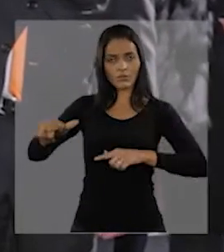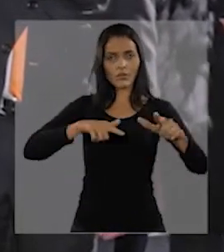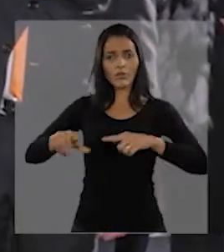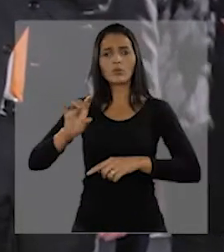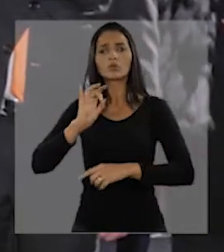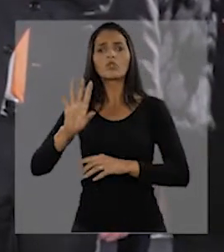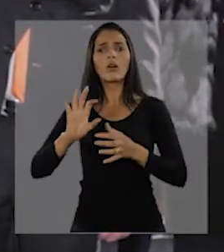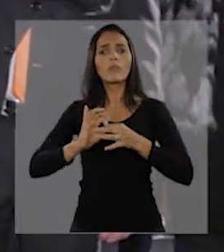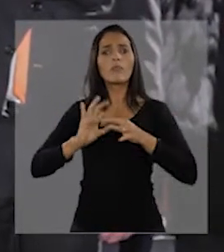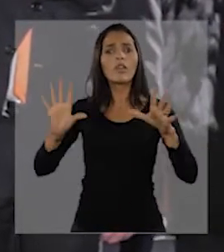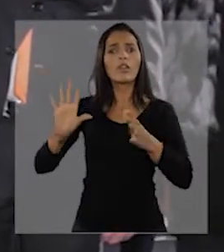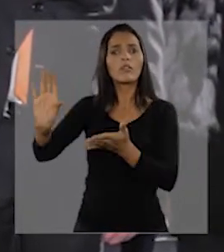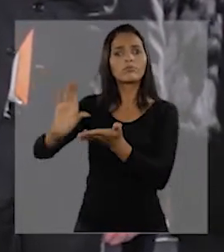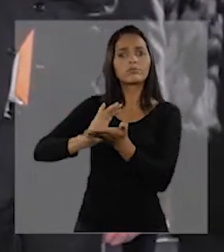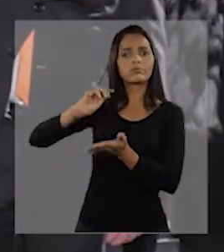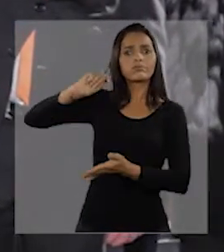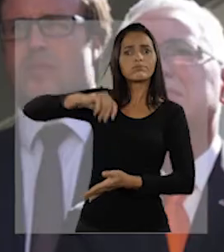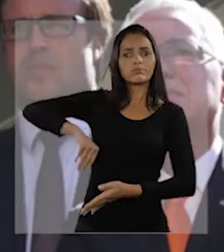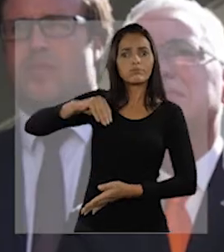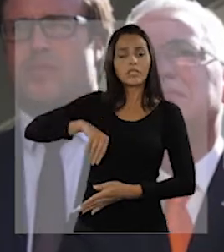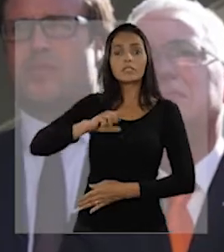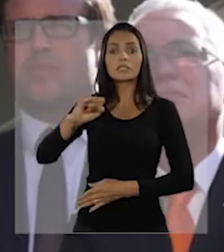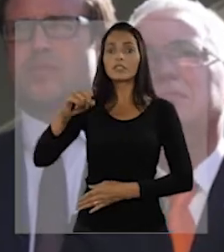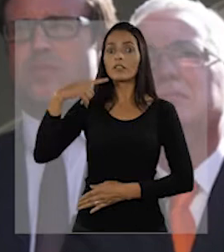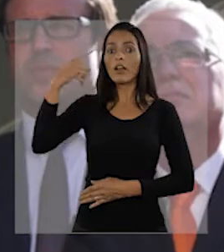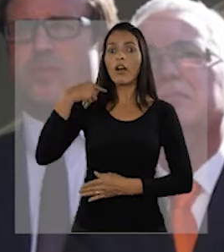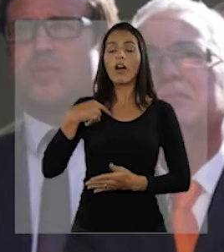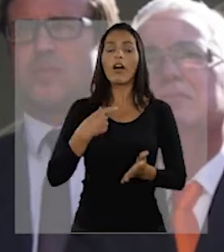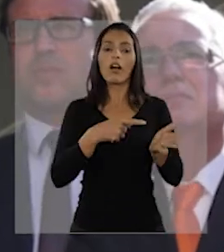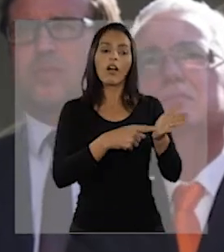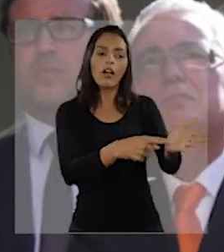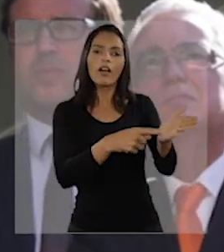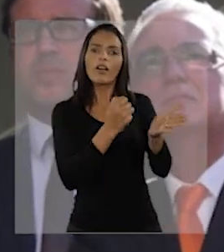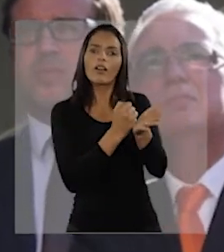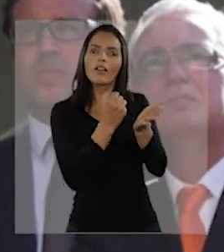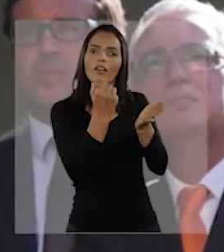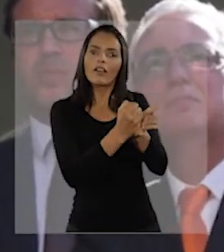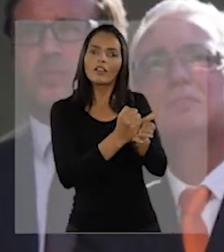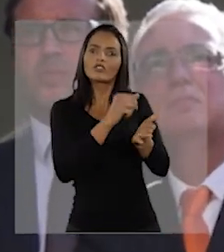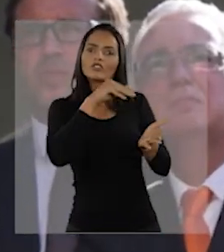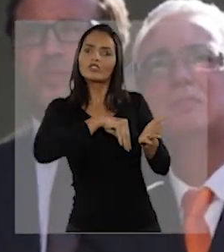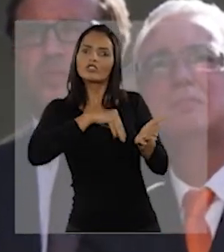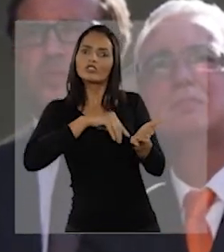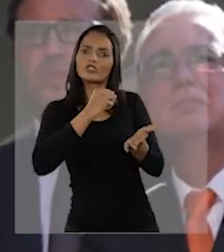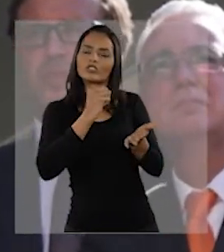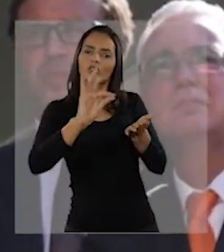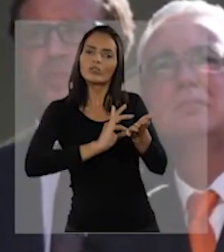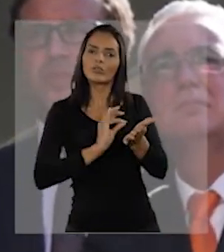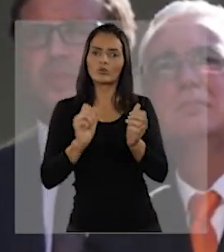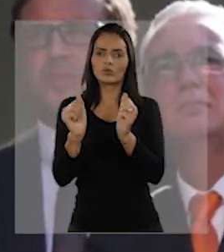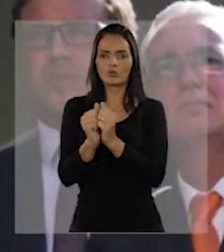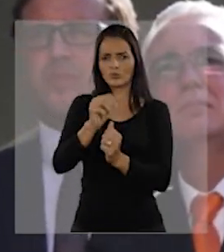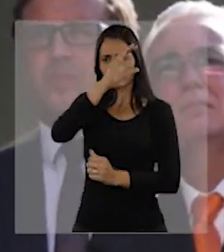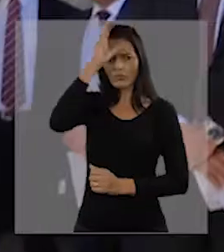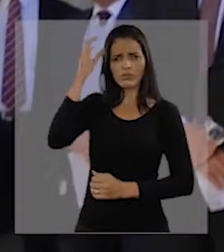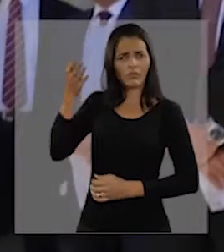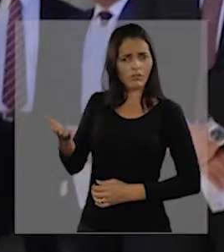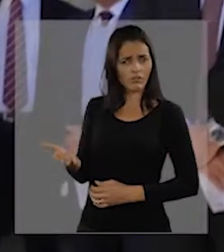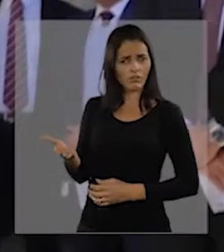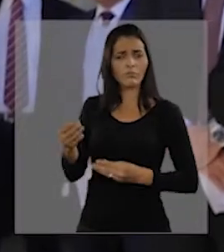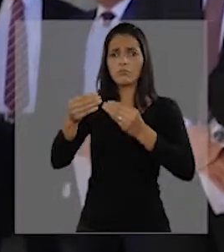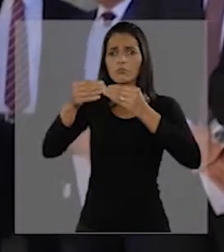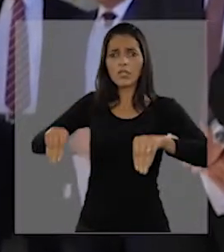de execuções trabalhistas pelos advogados com a apresentação dos contratos de honorários firmados com seus